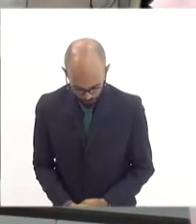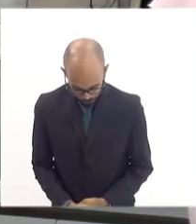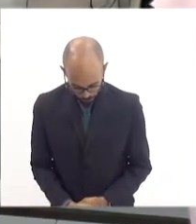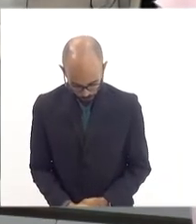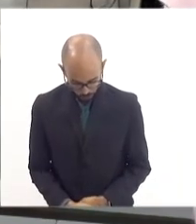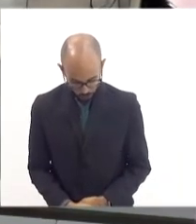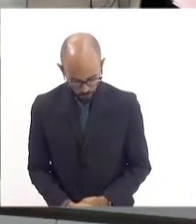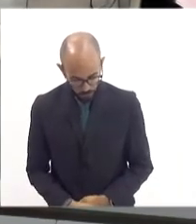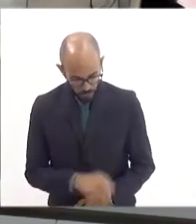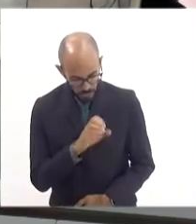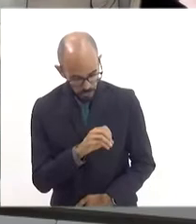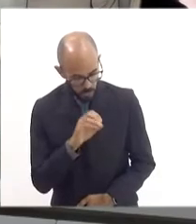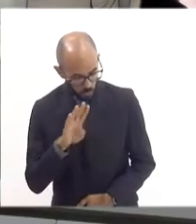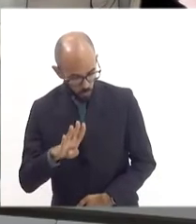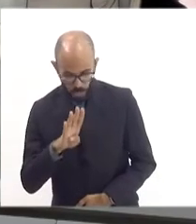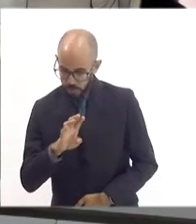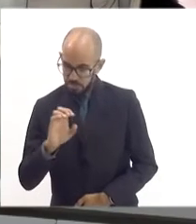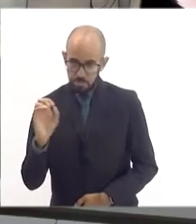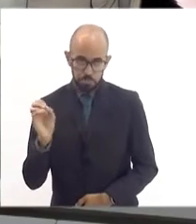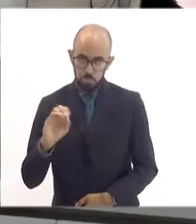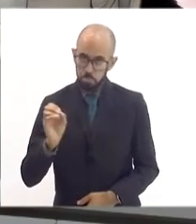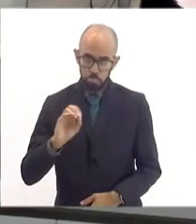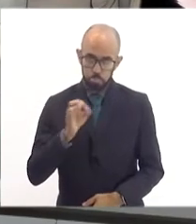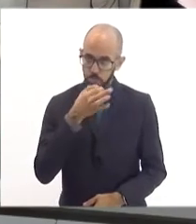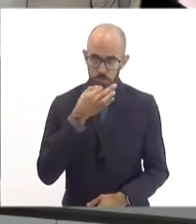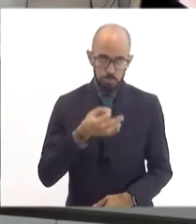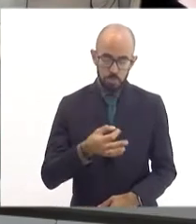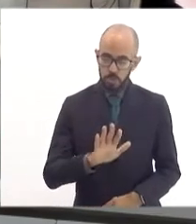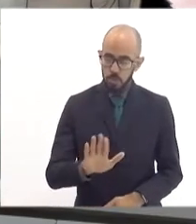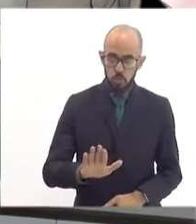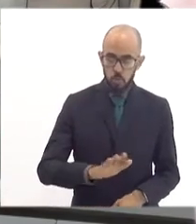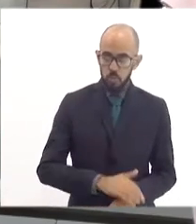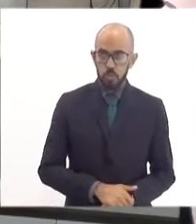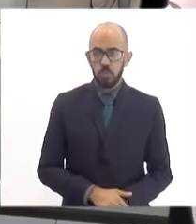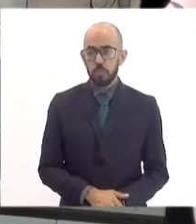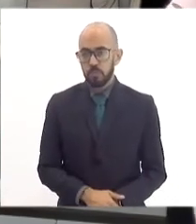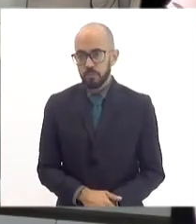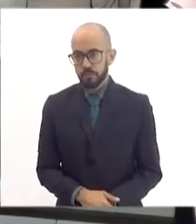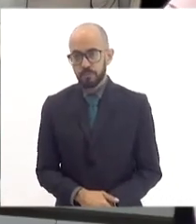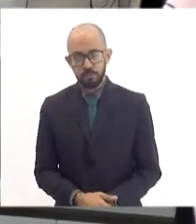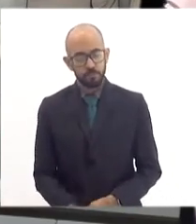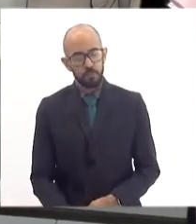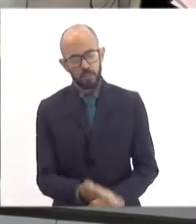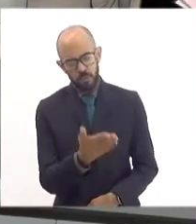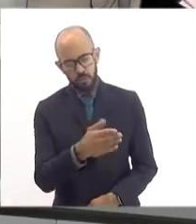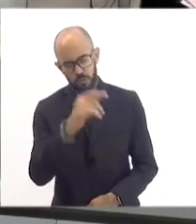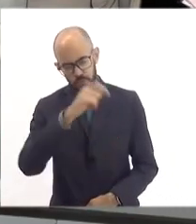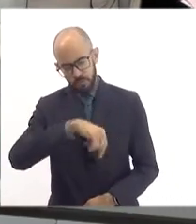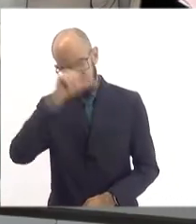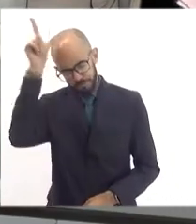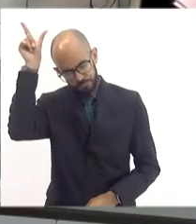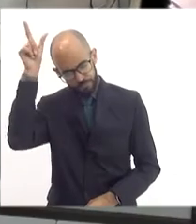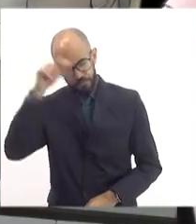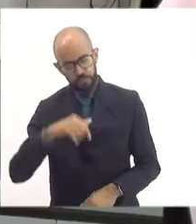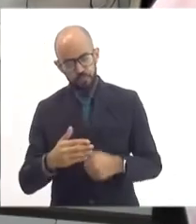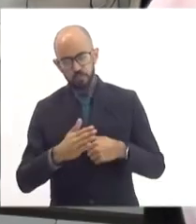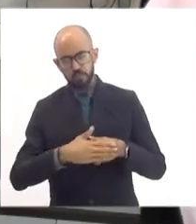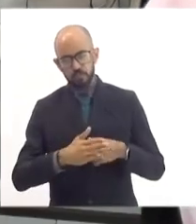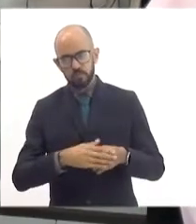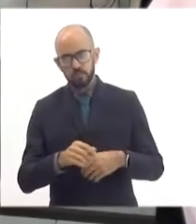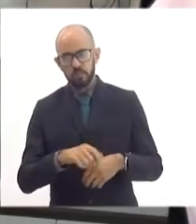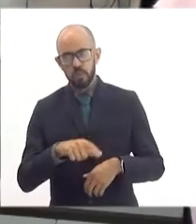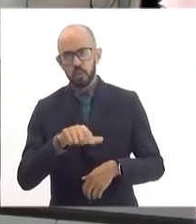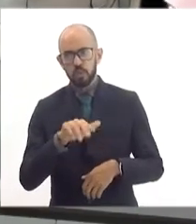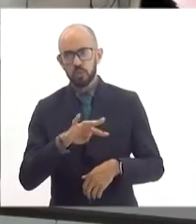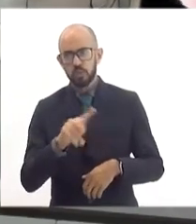Aditiva número 04, nada a observar, que é de Vossa Excelência, autoria da deputada Lucinha e